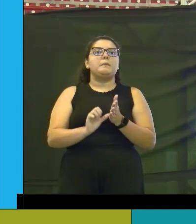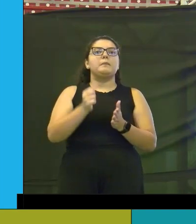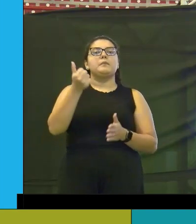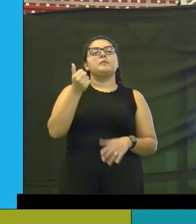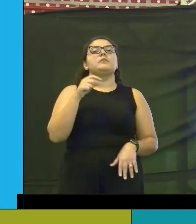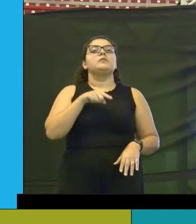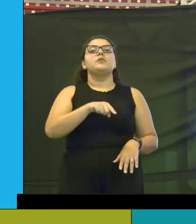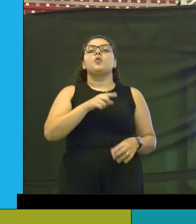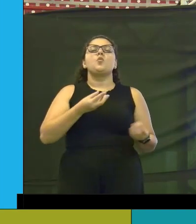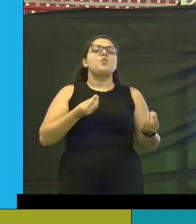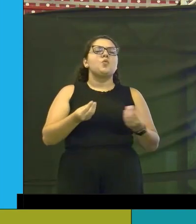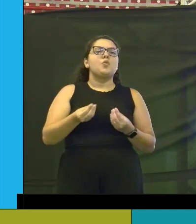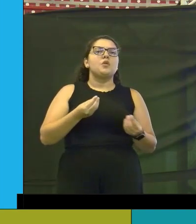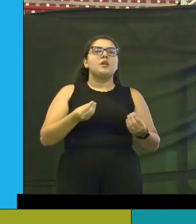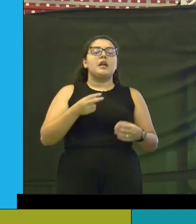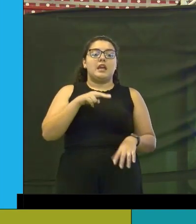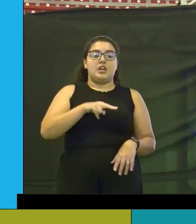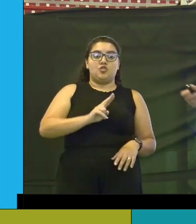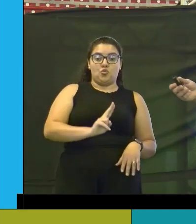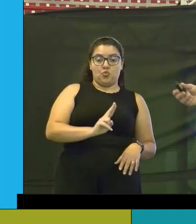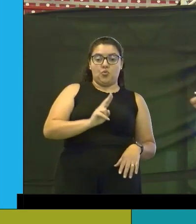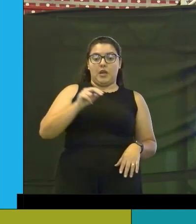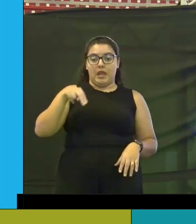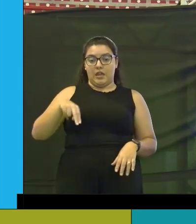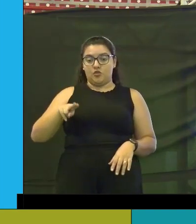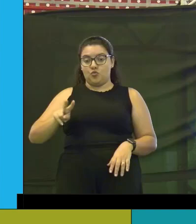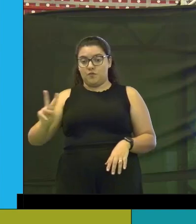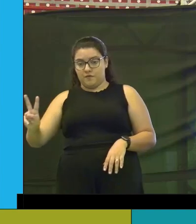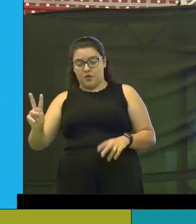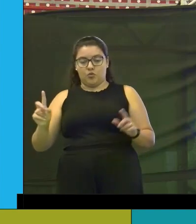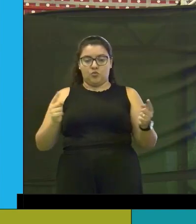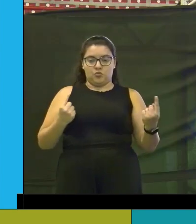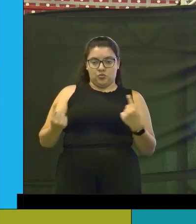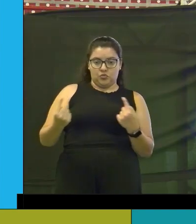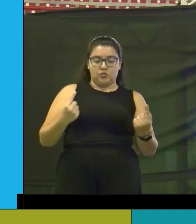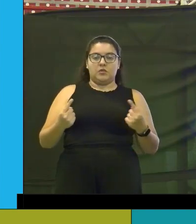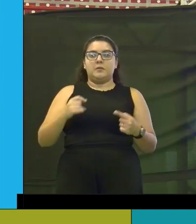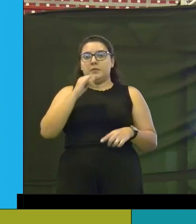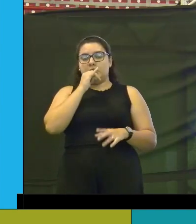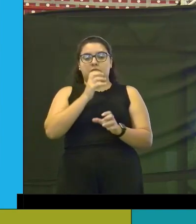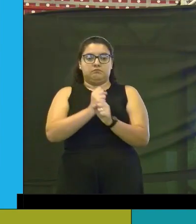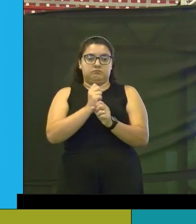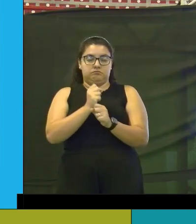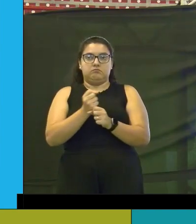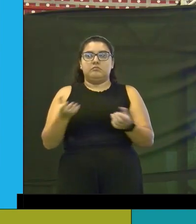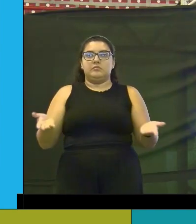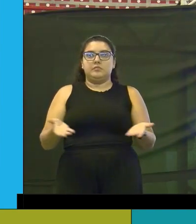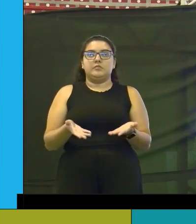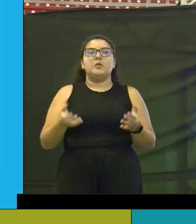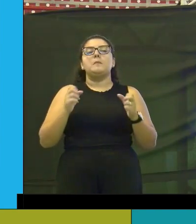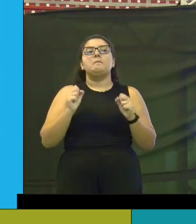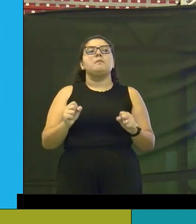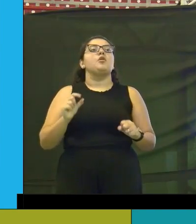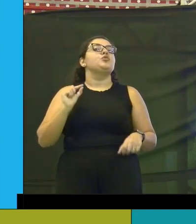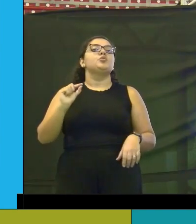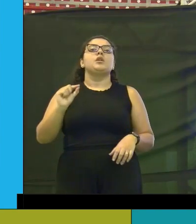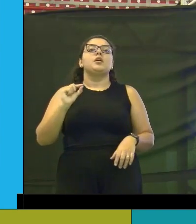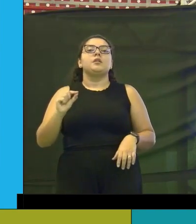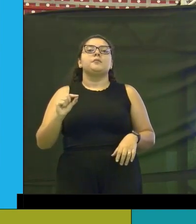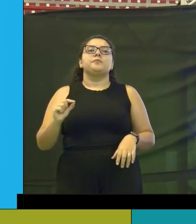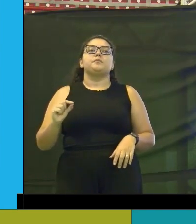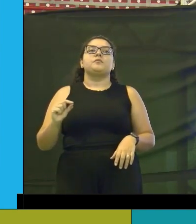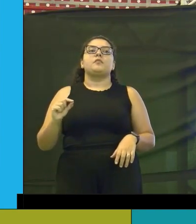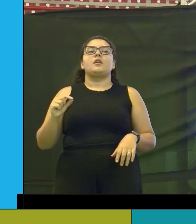MU e MUV. Rapidinho aqui, passando pelas equações, o que é que a gente pode concluir? Que